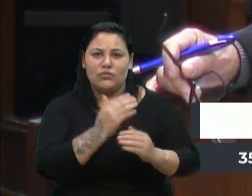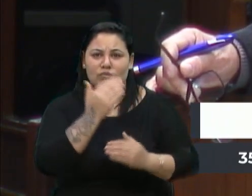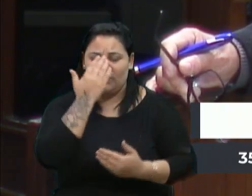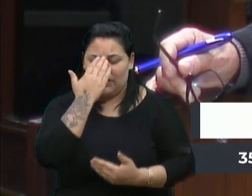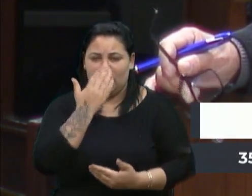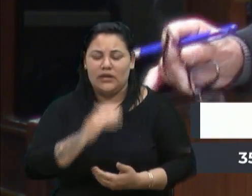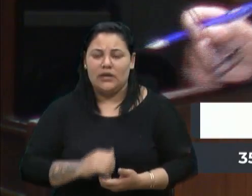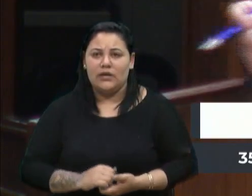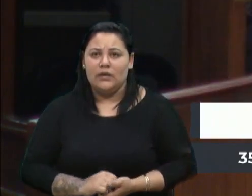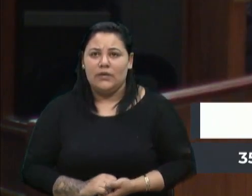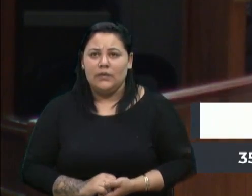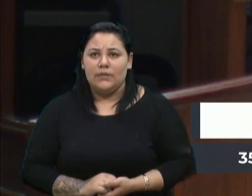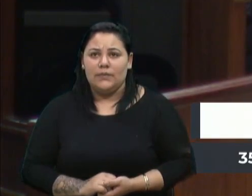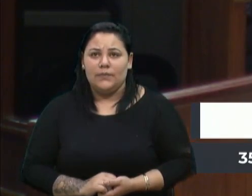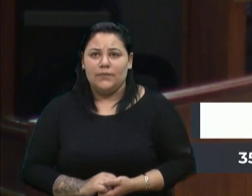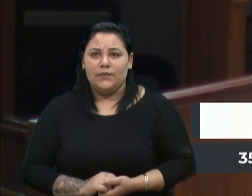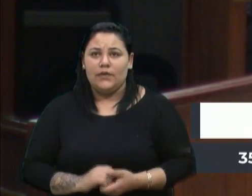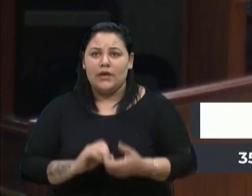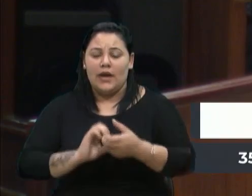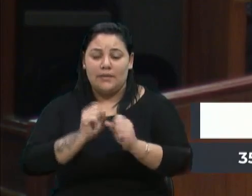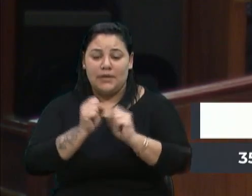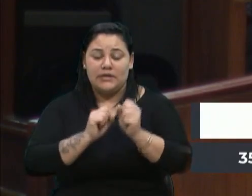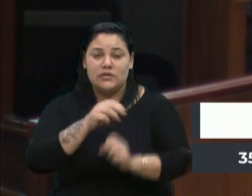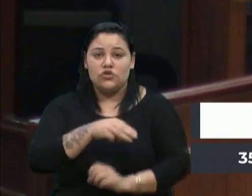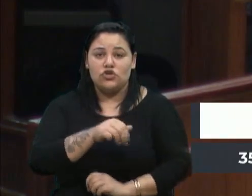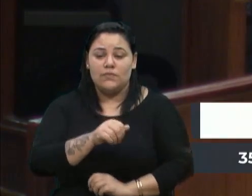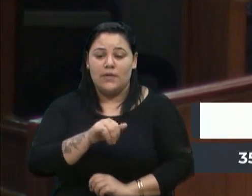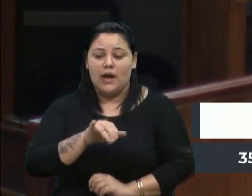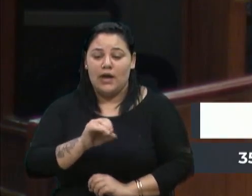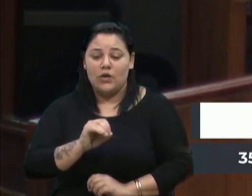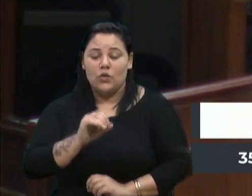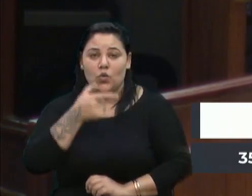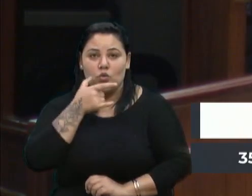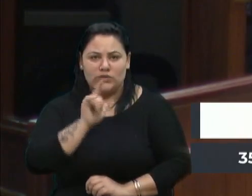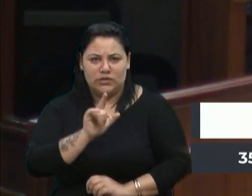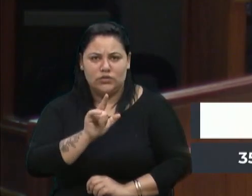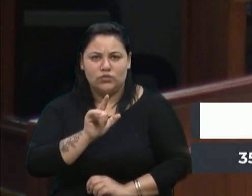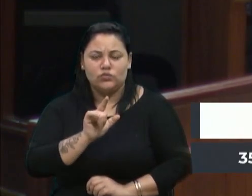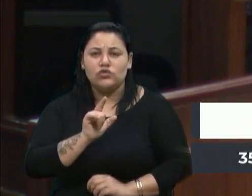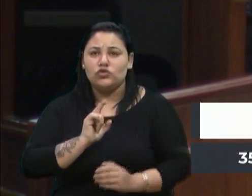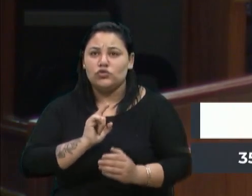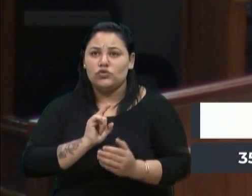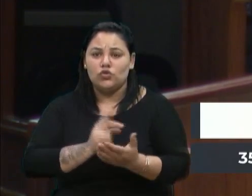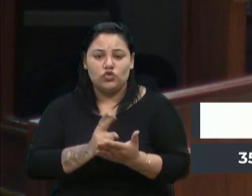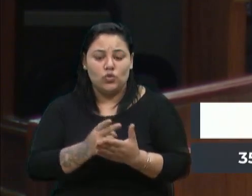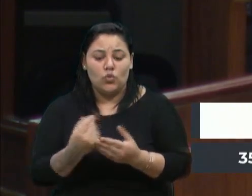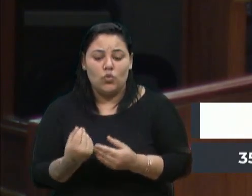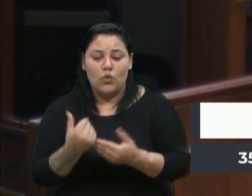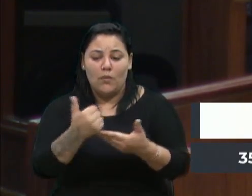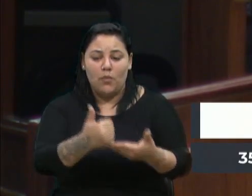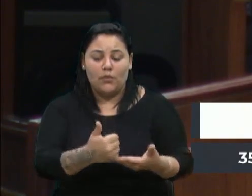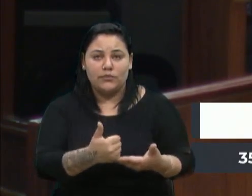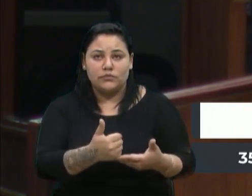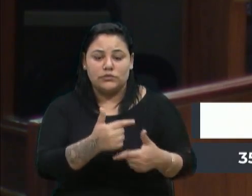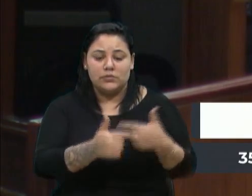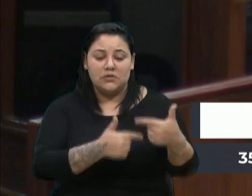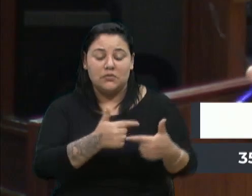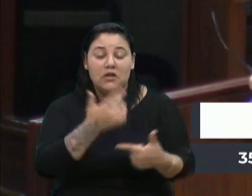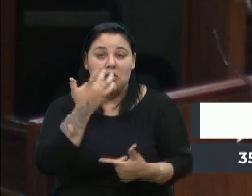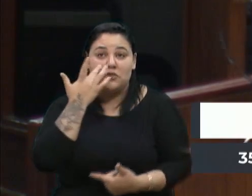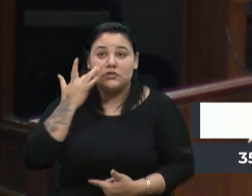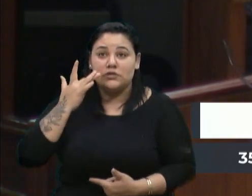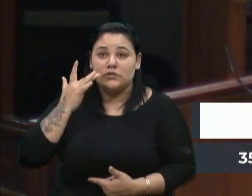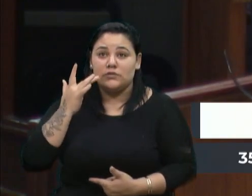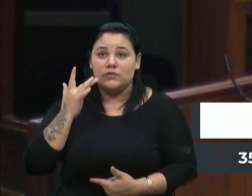da empresa que maio venceu, nós continuamos com os 31 servidores. Eu não sei se a lâmpada que veio... Vamos